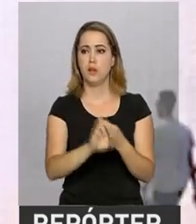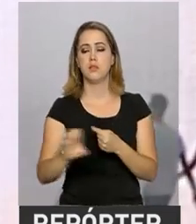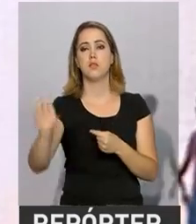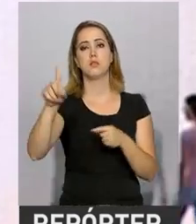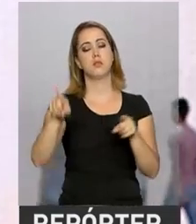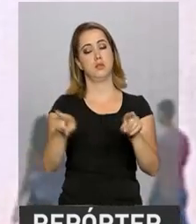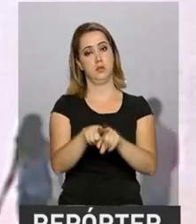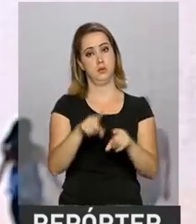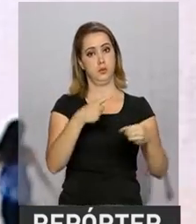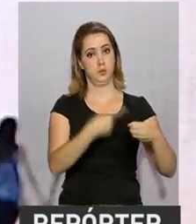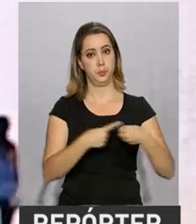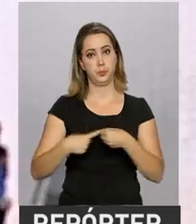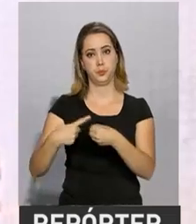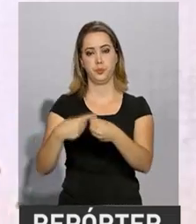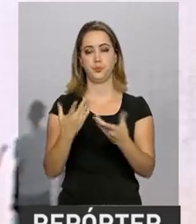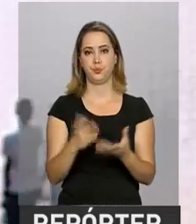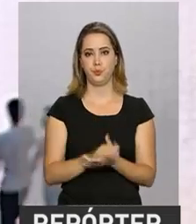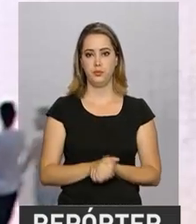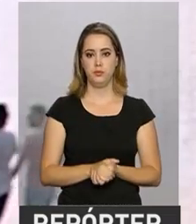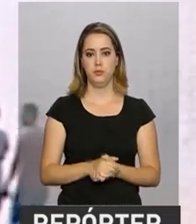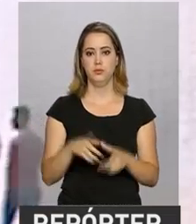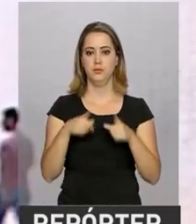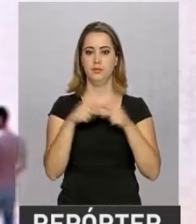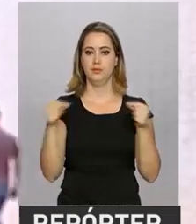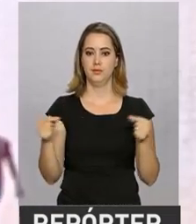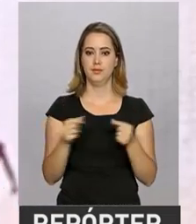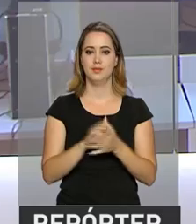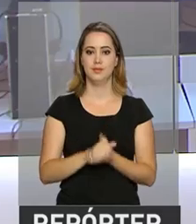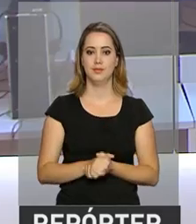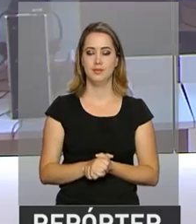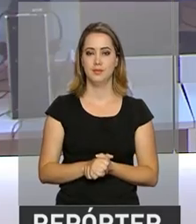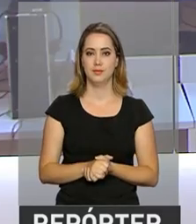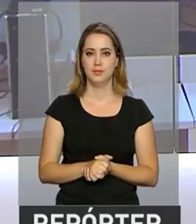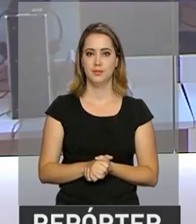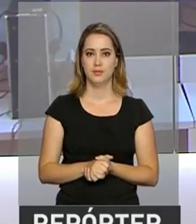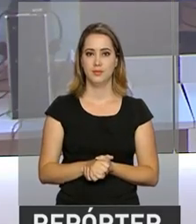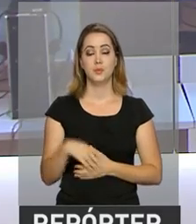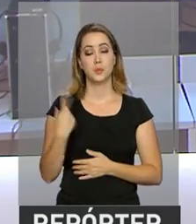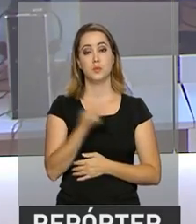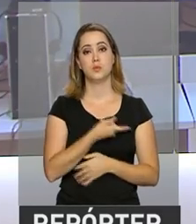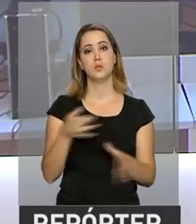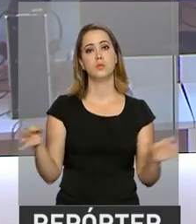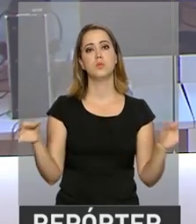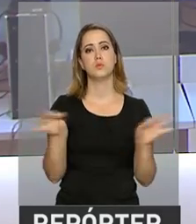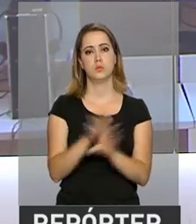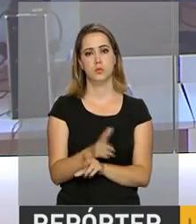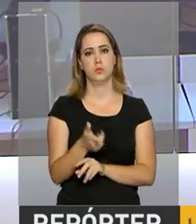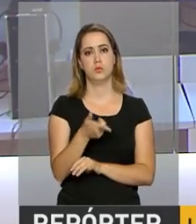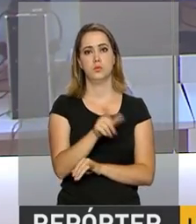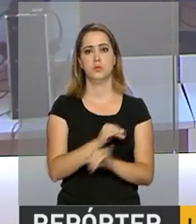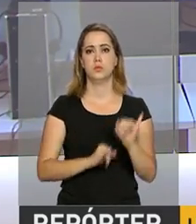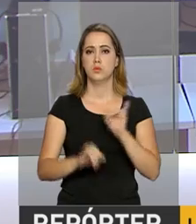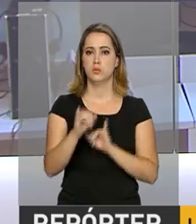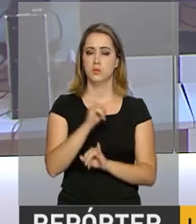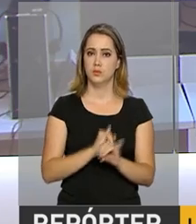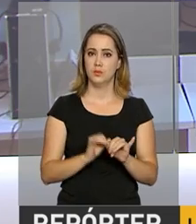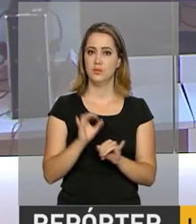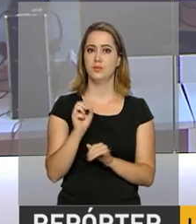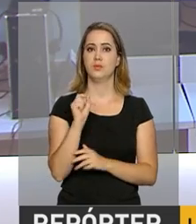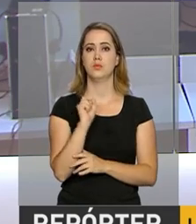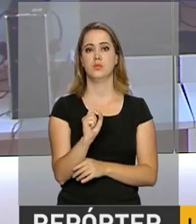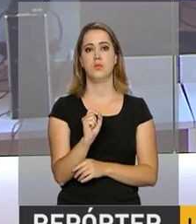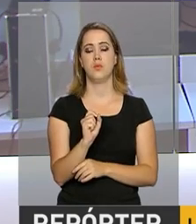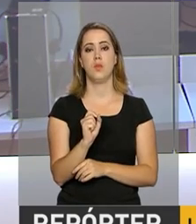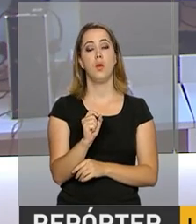municipais de saúde de Brasília Taíssa dias e nós ficamos por aqui voltamos a qualquer momento com novas